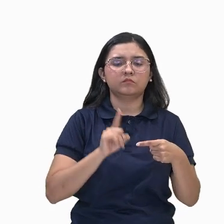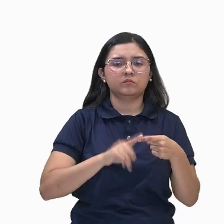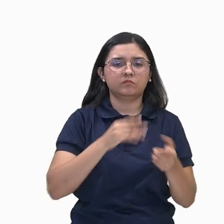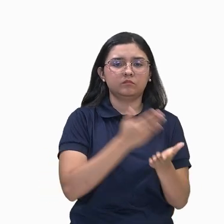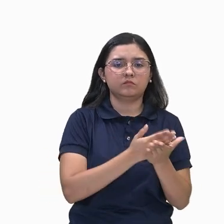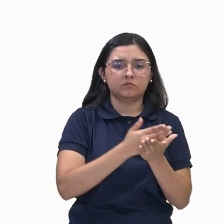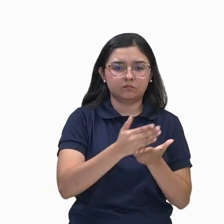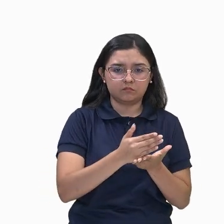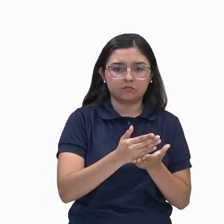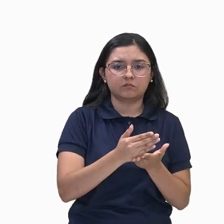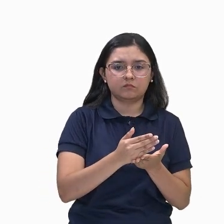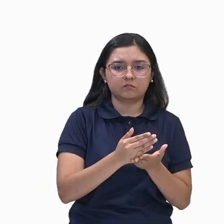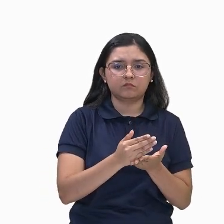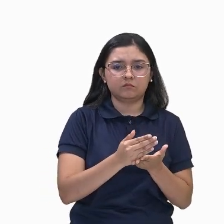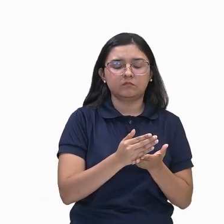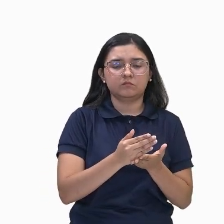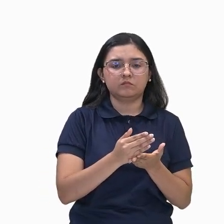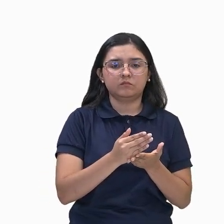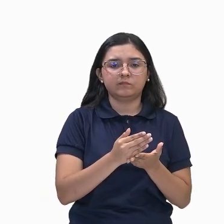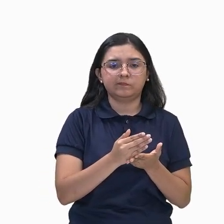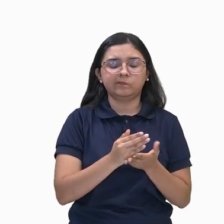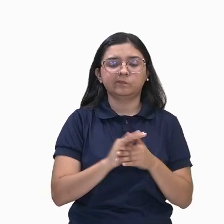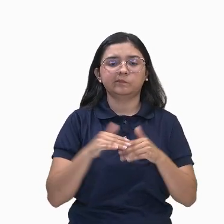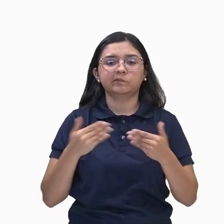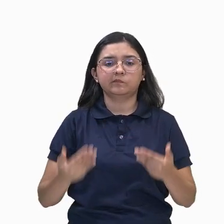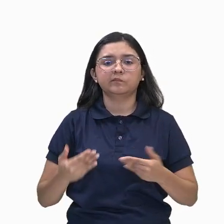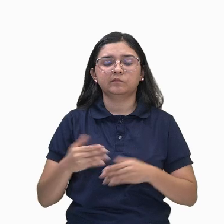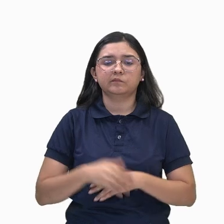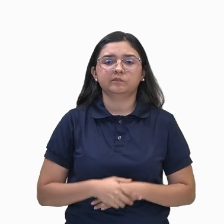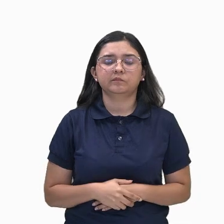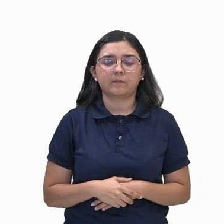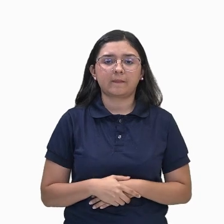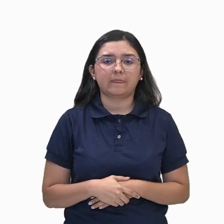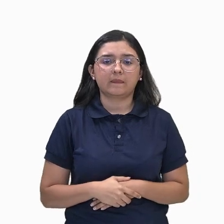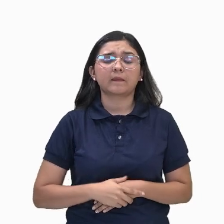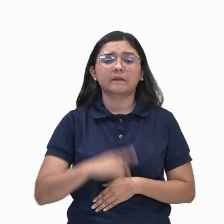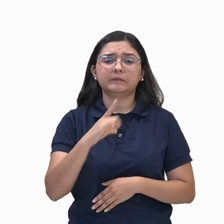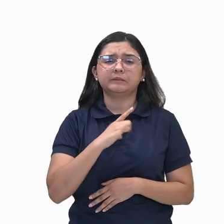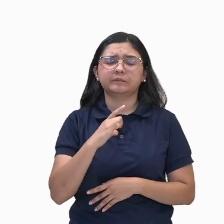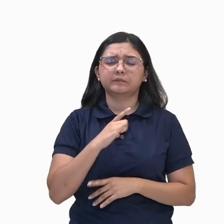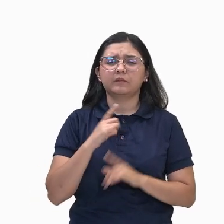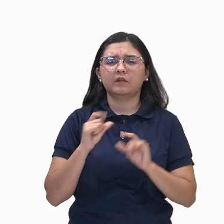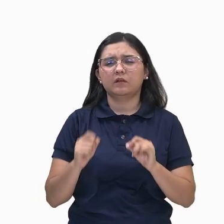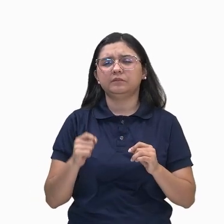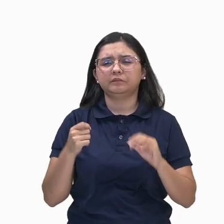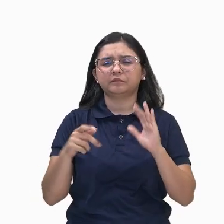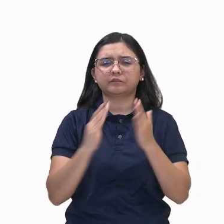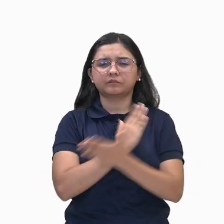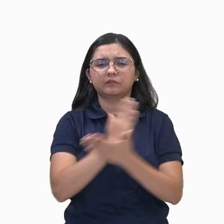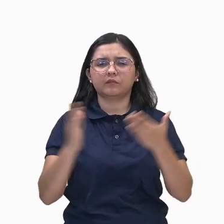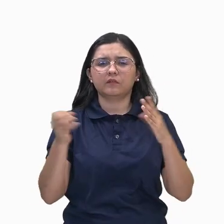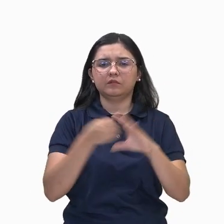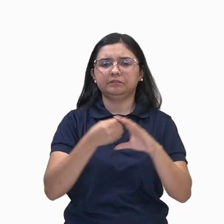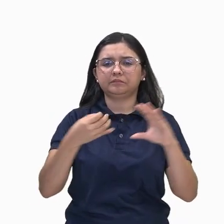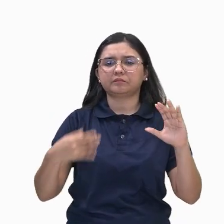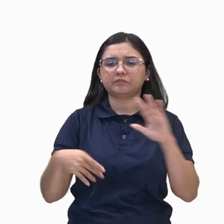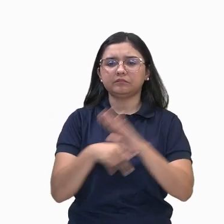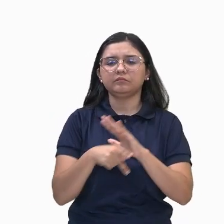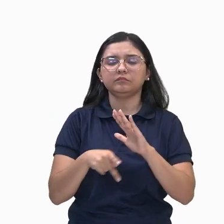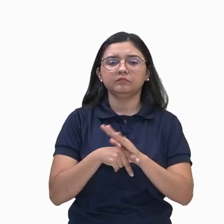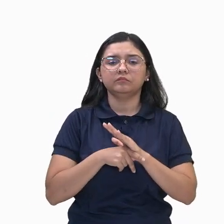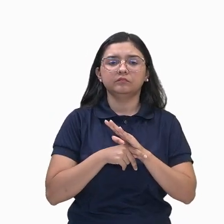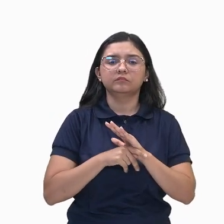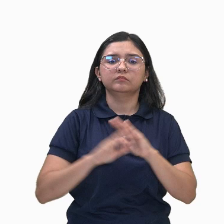ele iniciou, né, então ele ainda traz reflexo, né, da